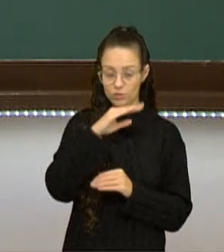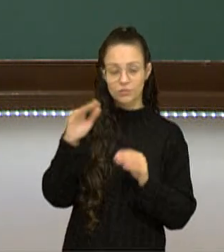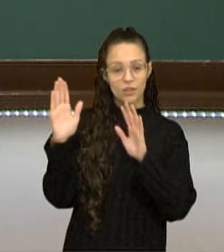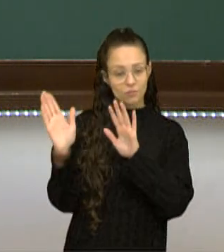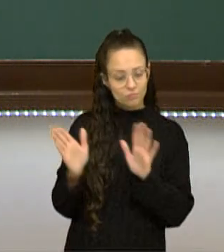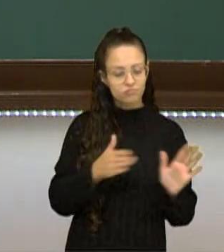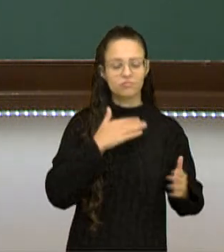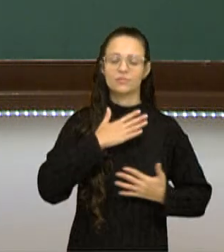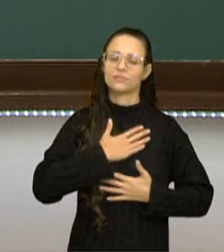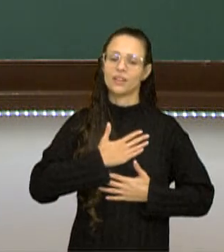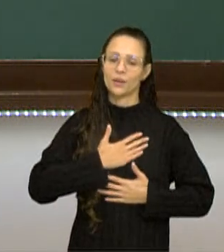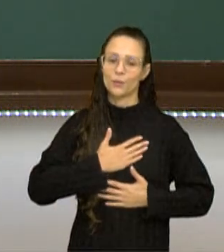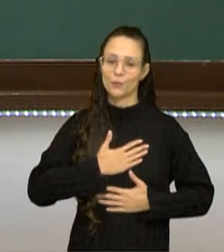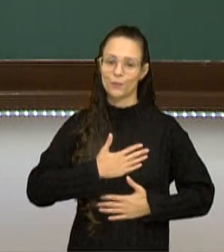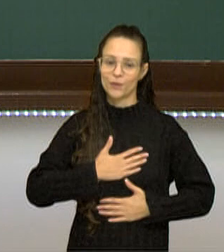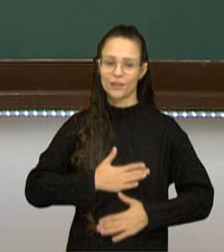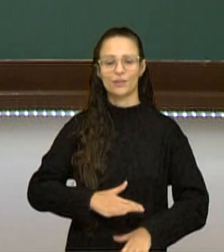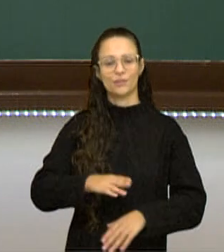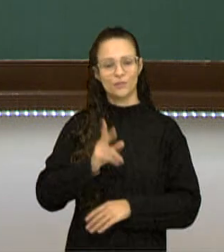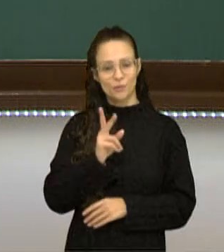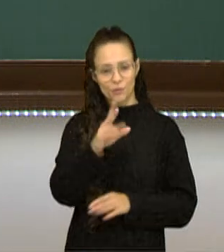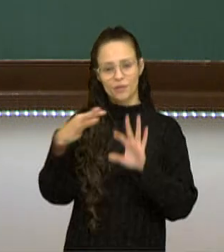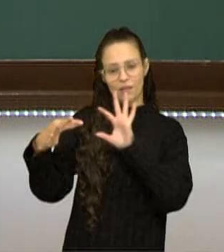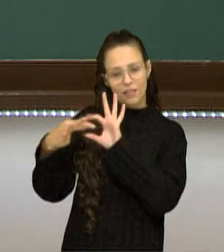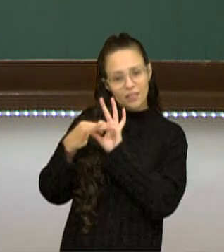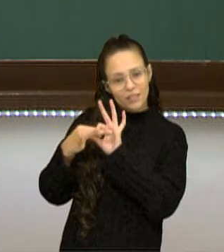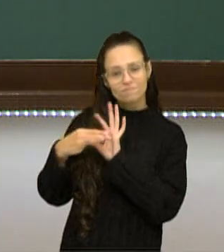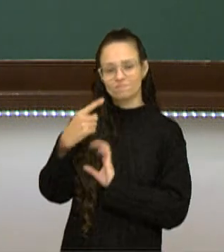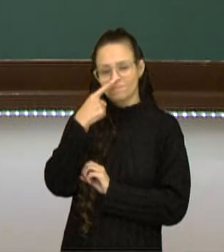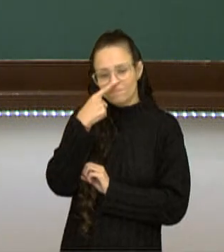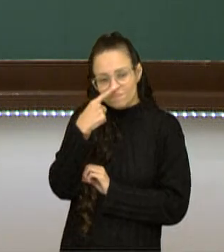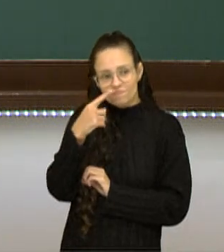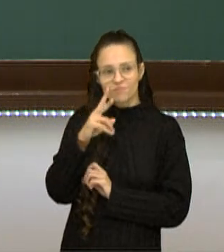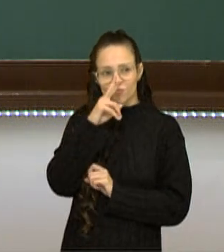mais tranquilamente se você mantiver esse vínculo forte.